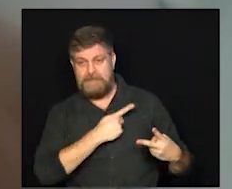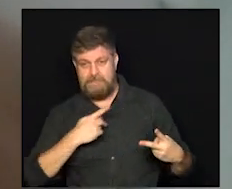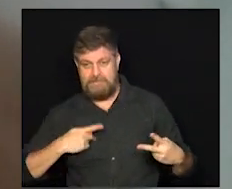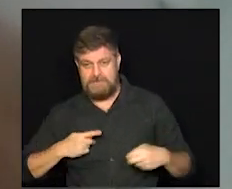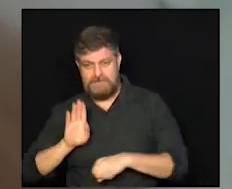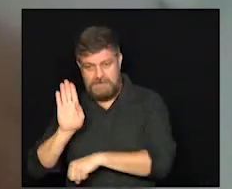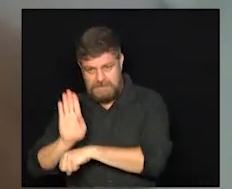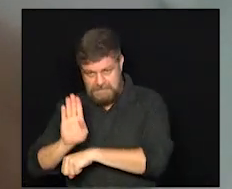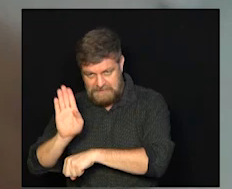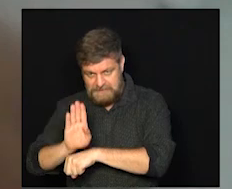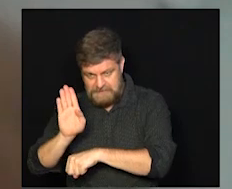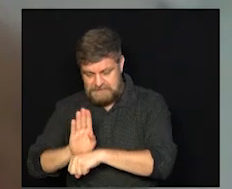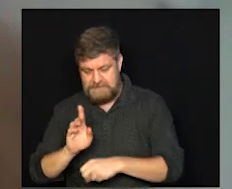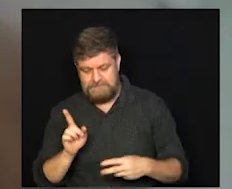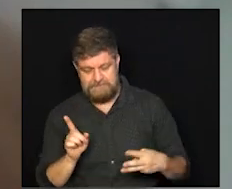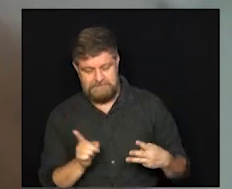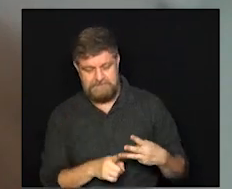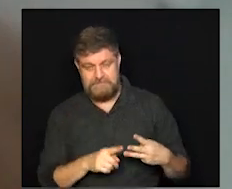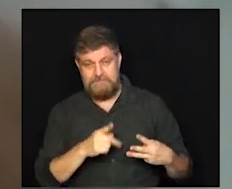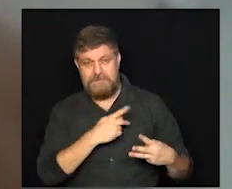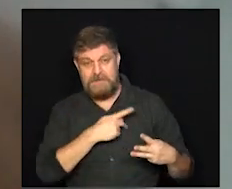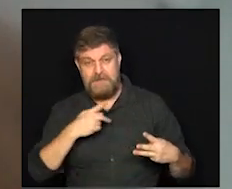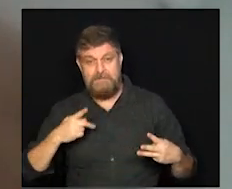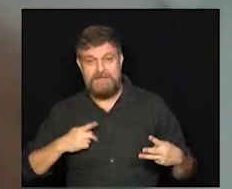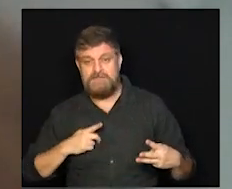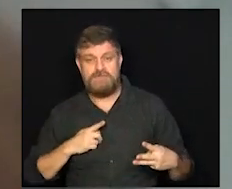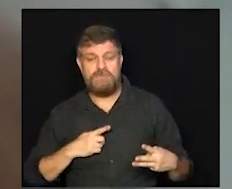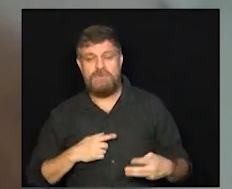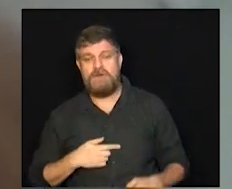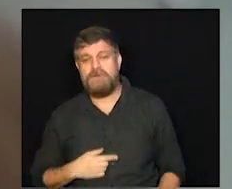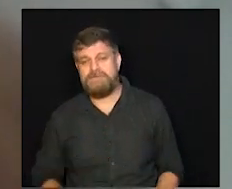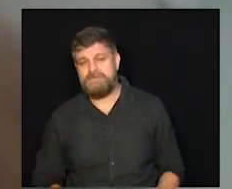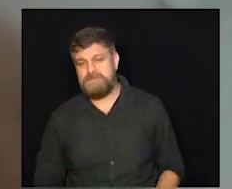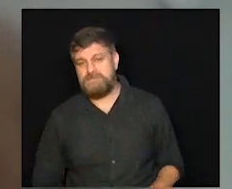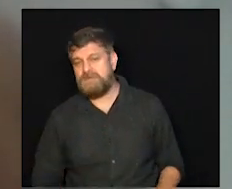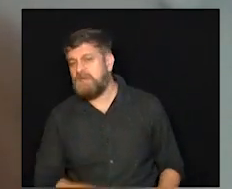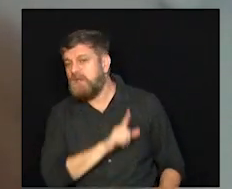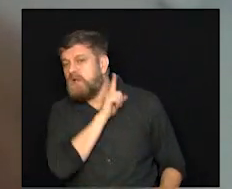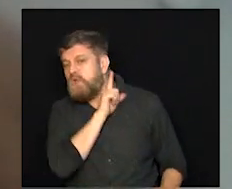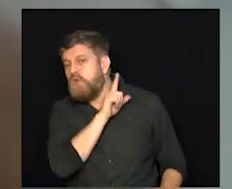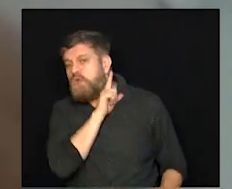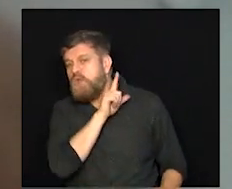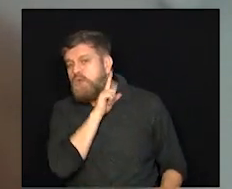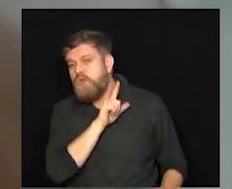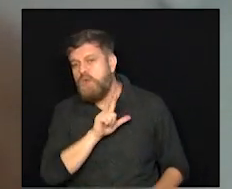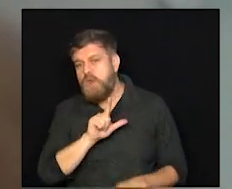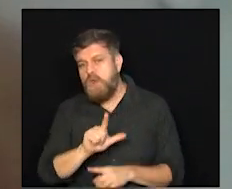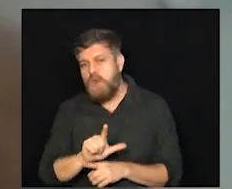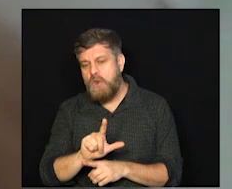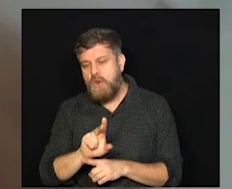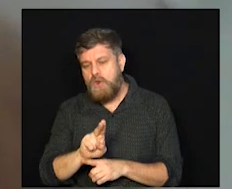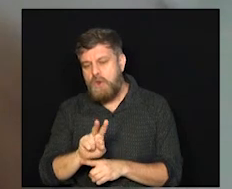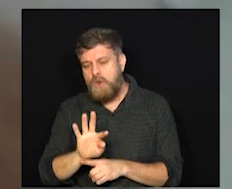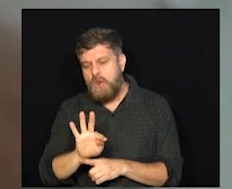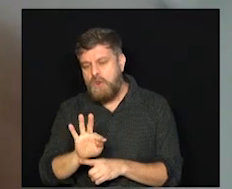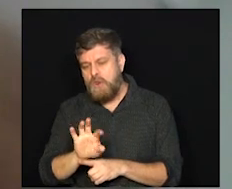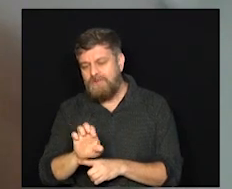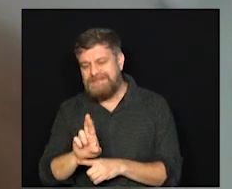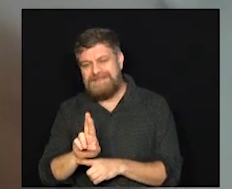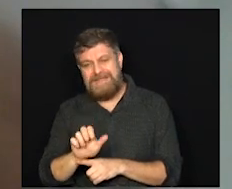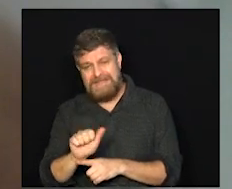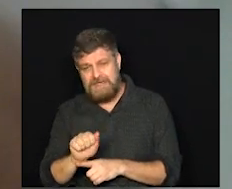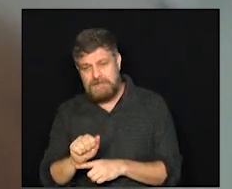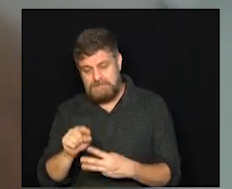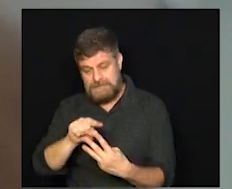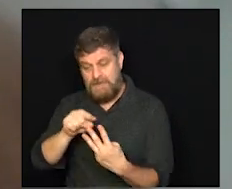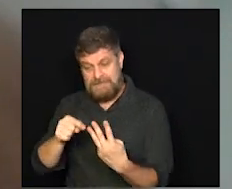batista, o Cristiano, e um pastor luterano, que é o Laerte. E, olha, tem sido uma experiência muito rica,